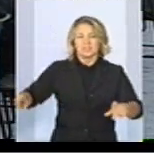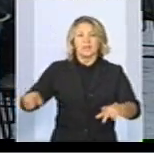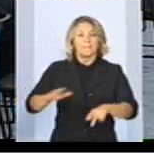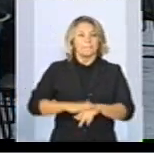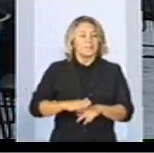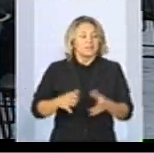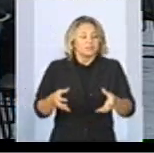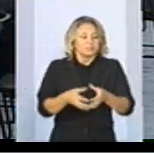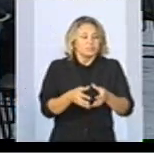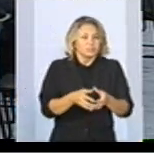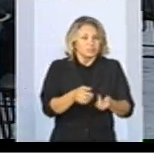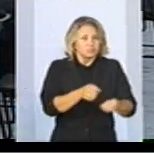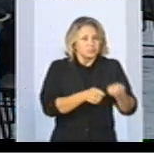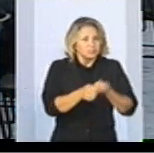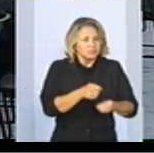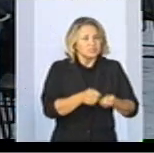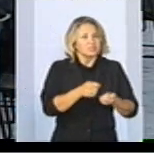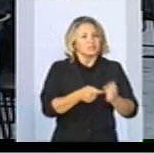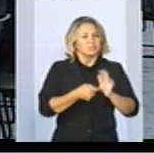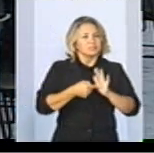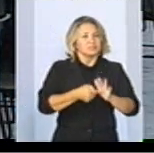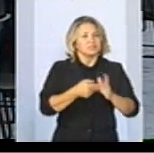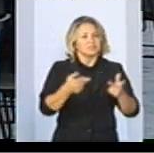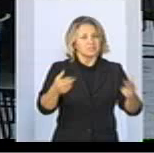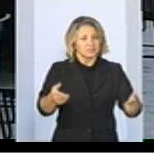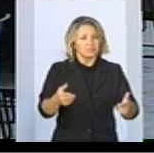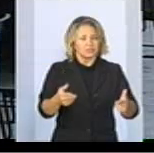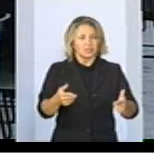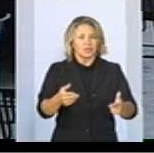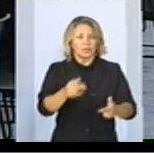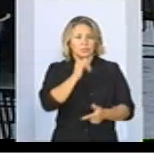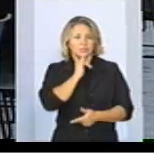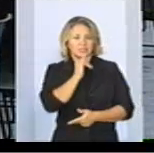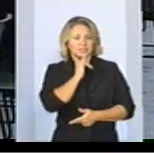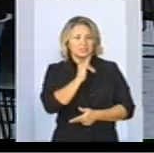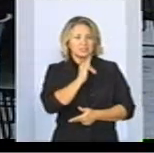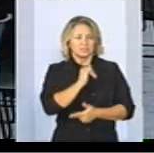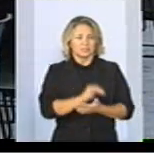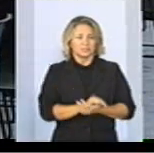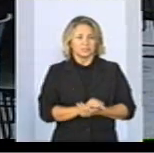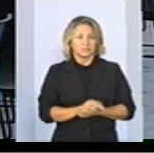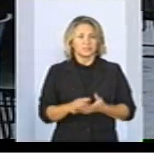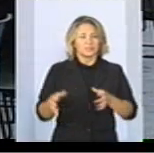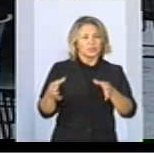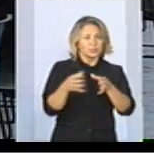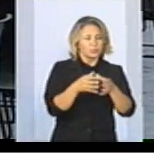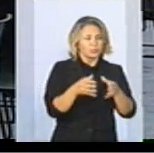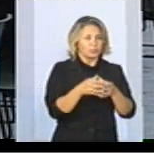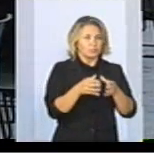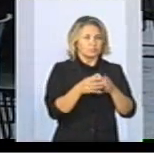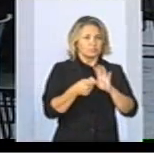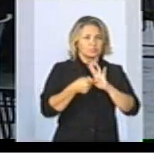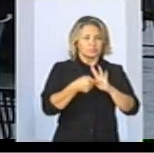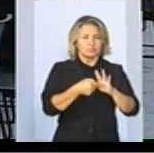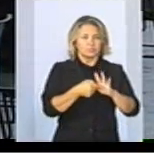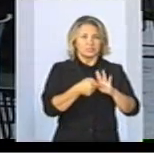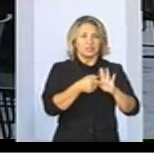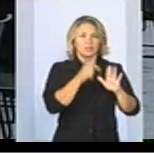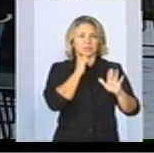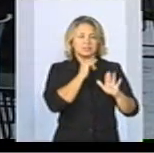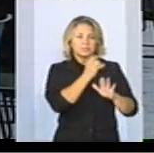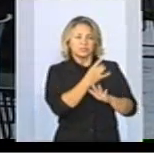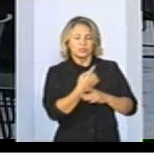fundamentais para isso, como destaca Doyle. Uma abordagem regulatória para a propriedade baseada basicamente